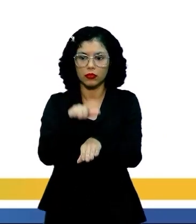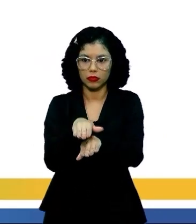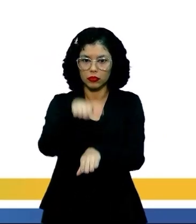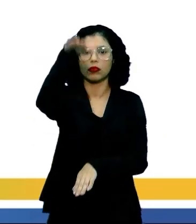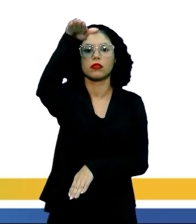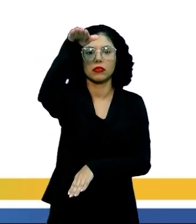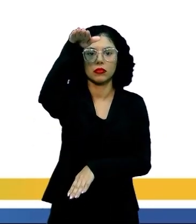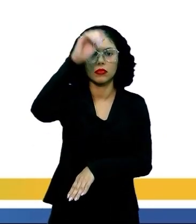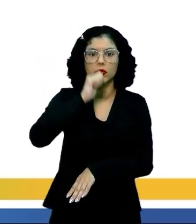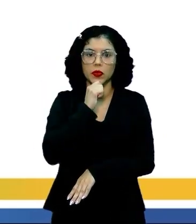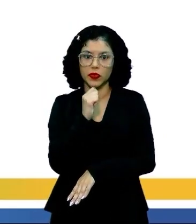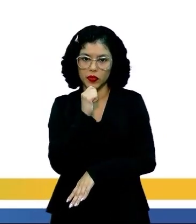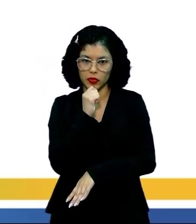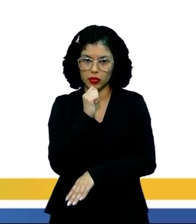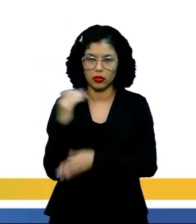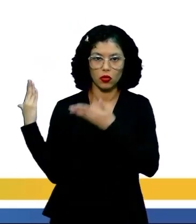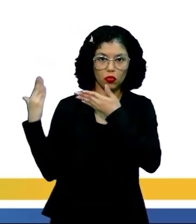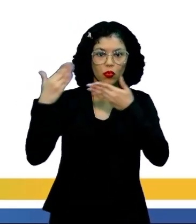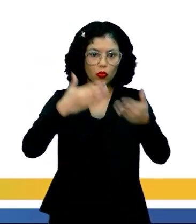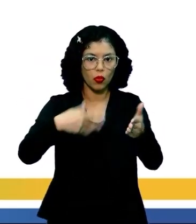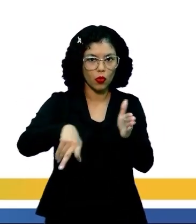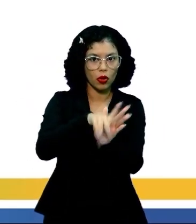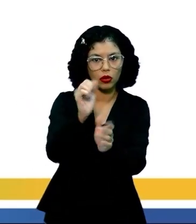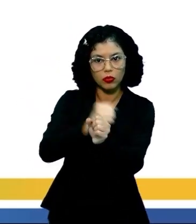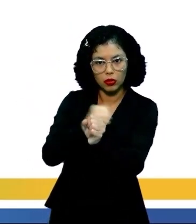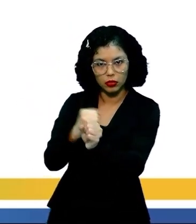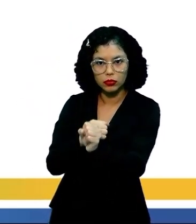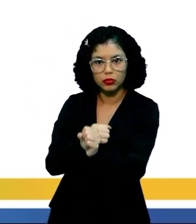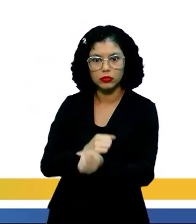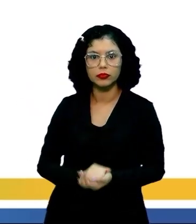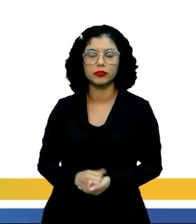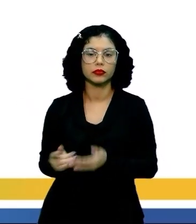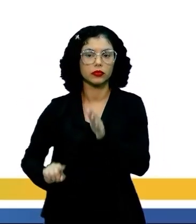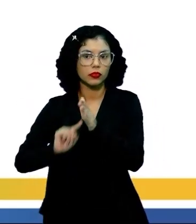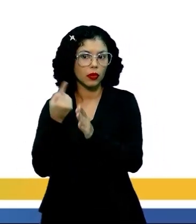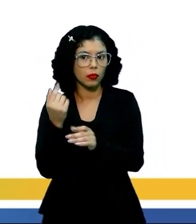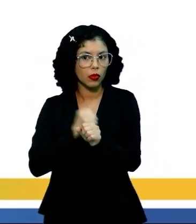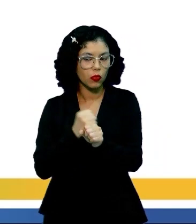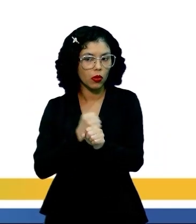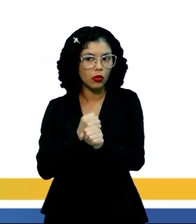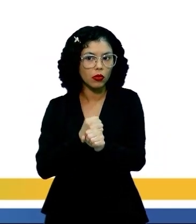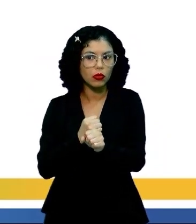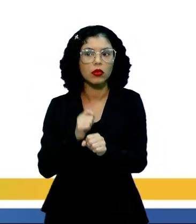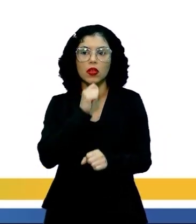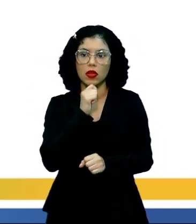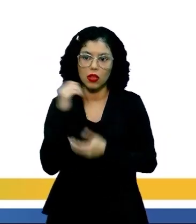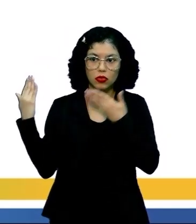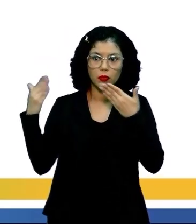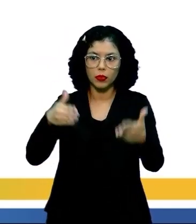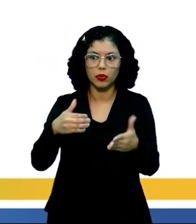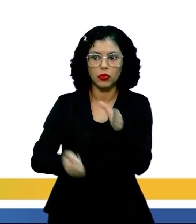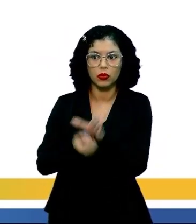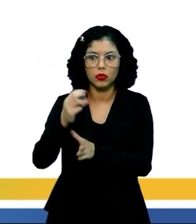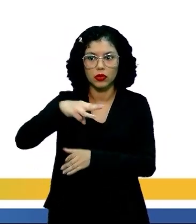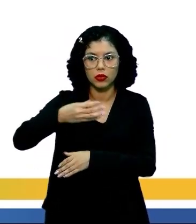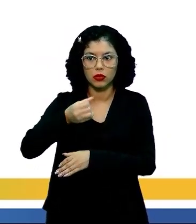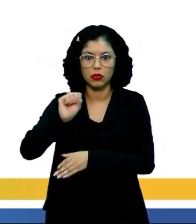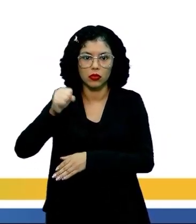produzido acima da meta anual. No primeiro ano da campanha, a meta de produção